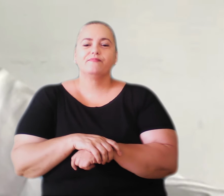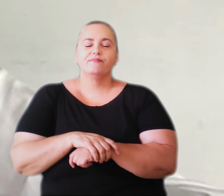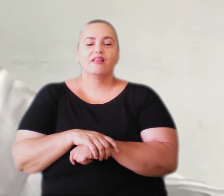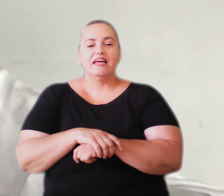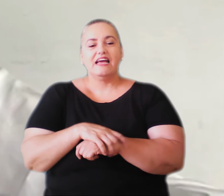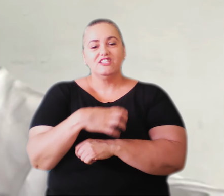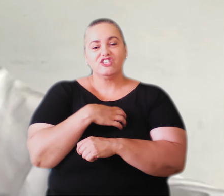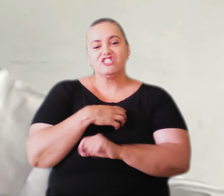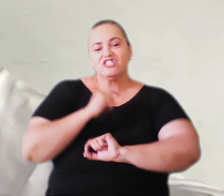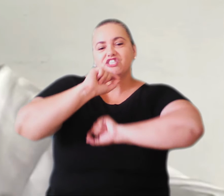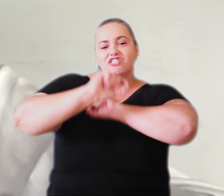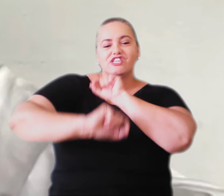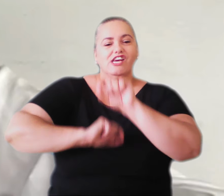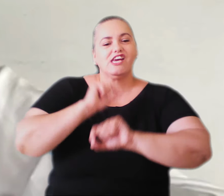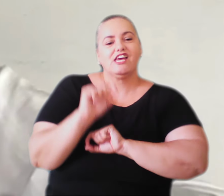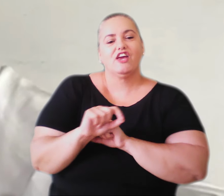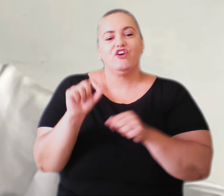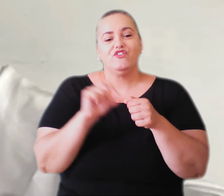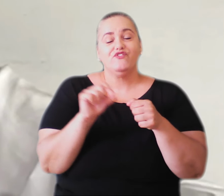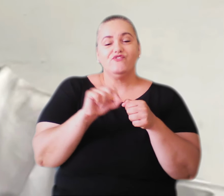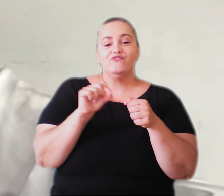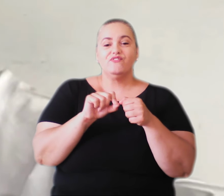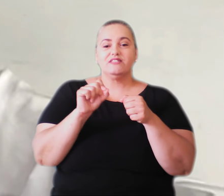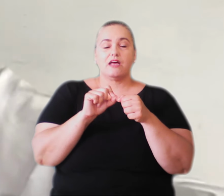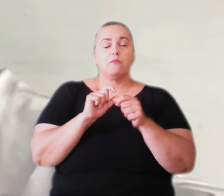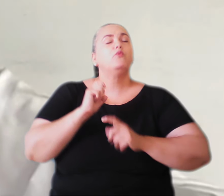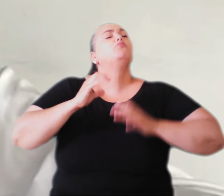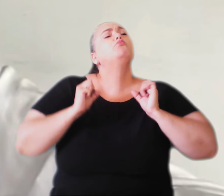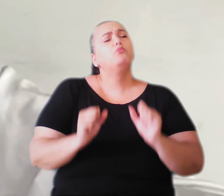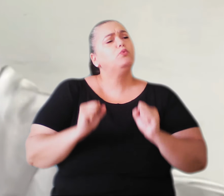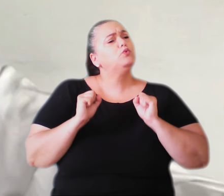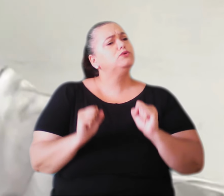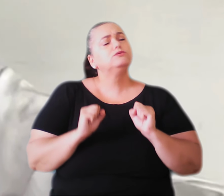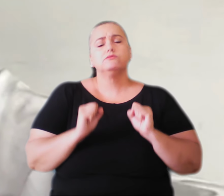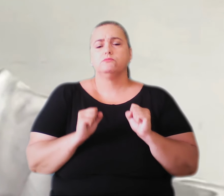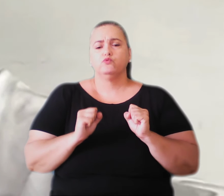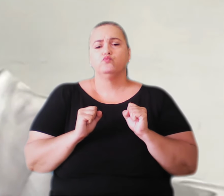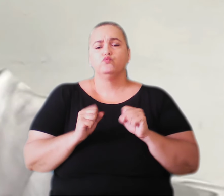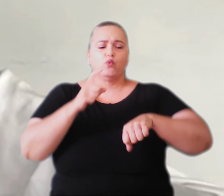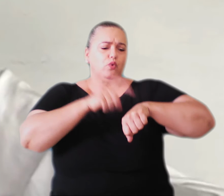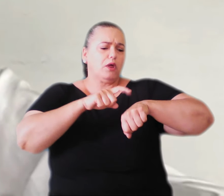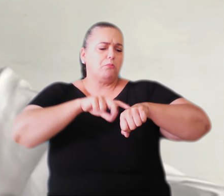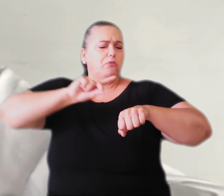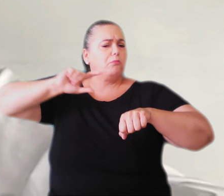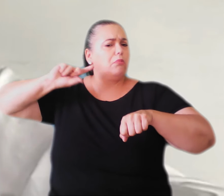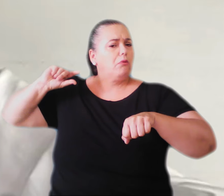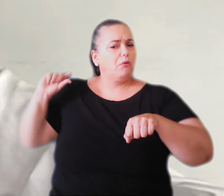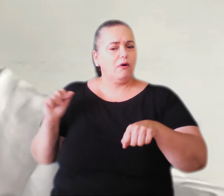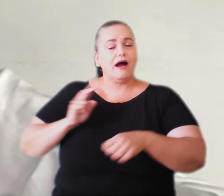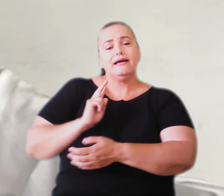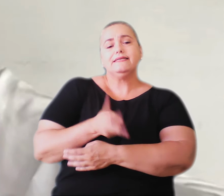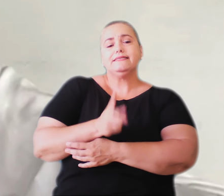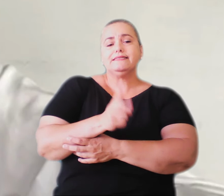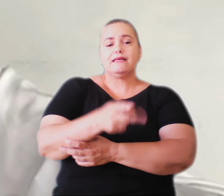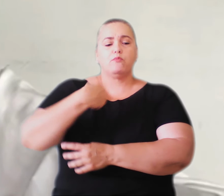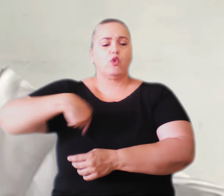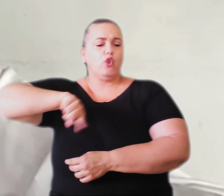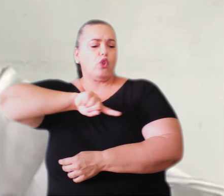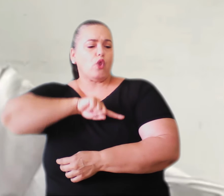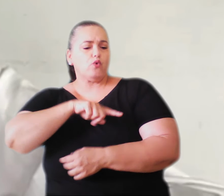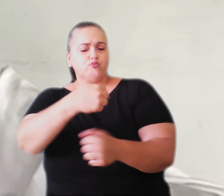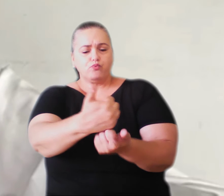que fizemos o que pudemos naquela época e sempre ao nosso